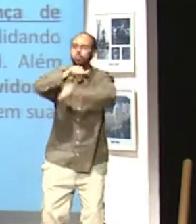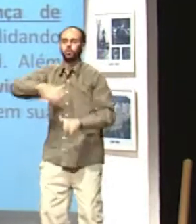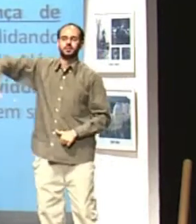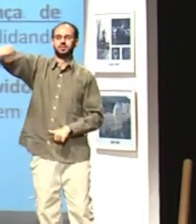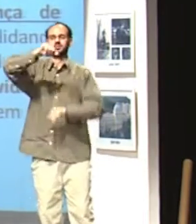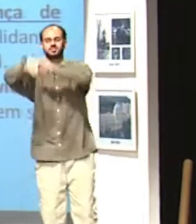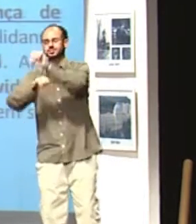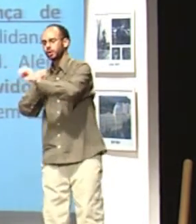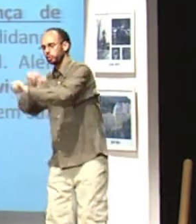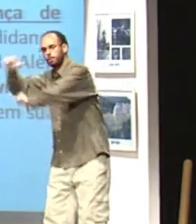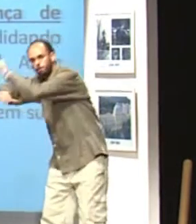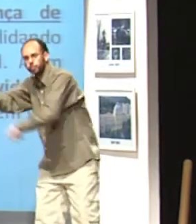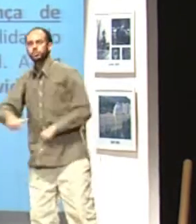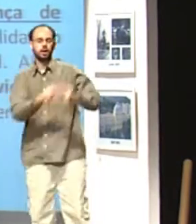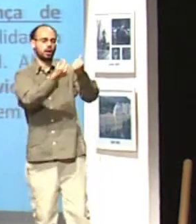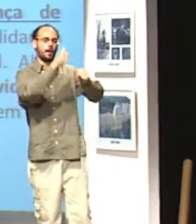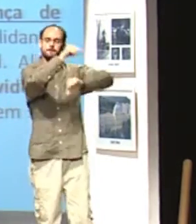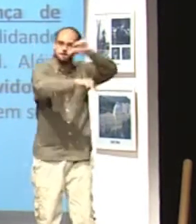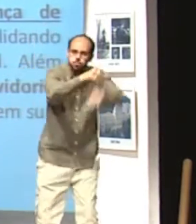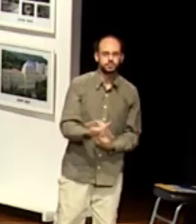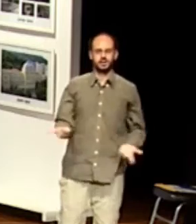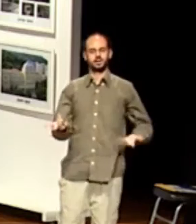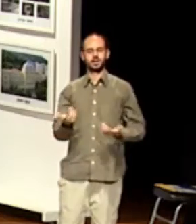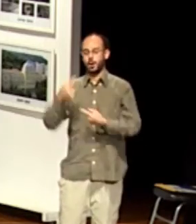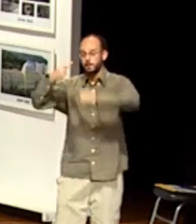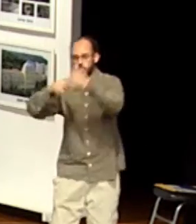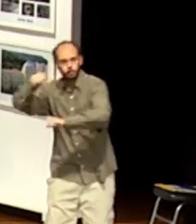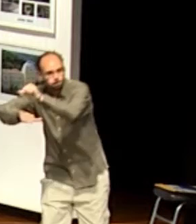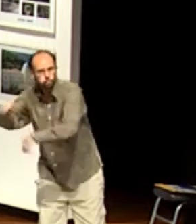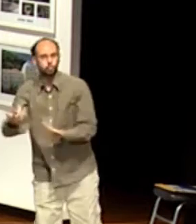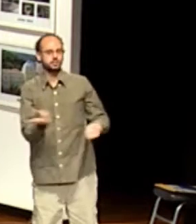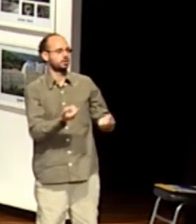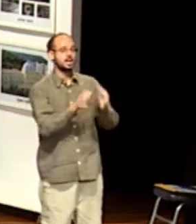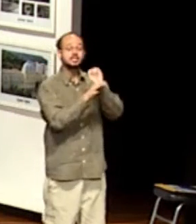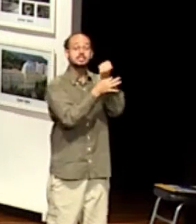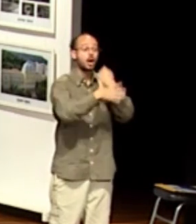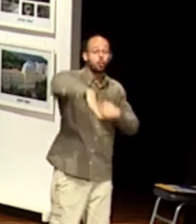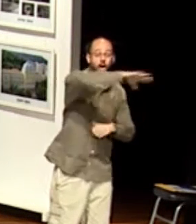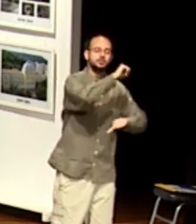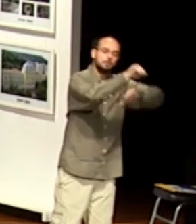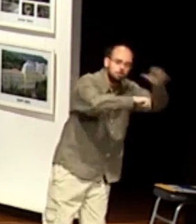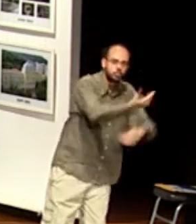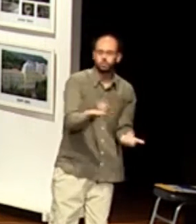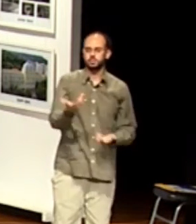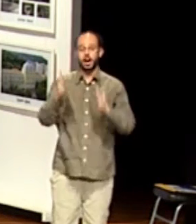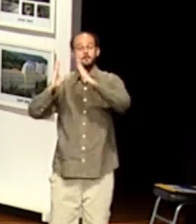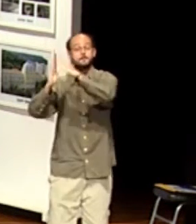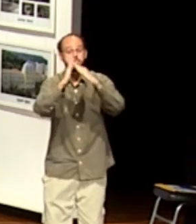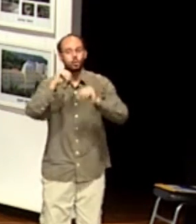são enviadas até que isso possa se tornar em lei ou modificar a lei em questão, dando